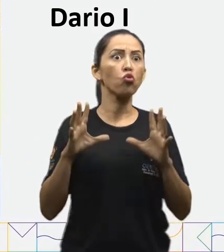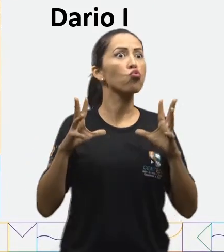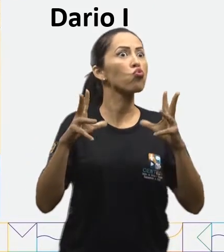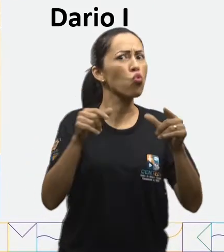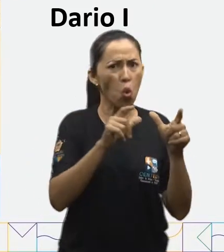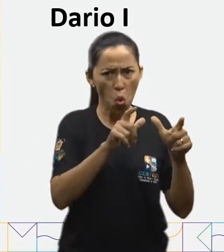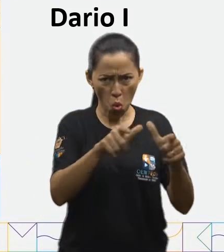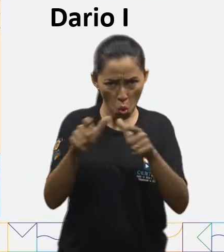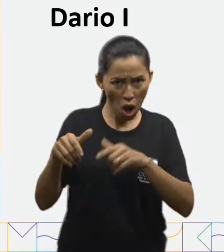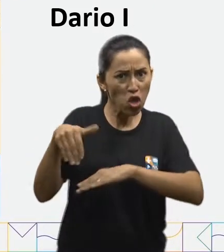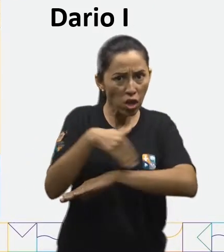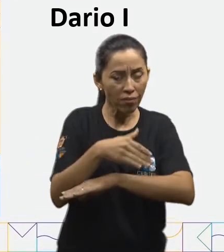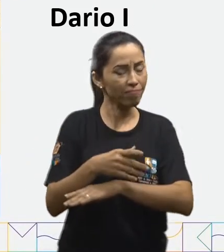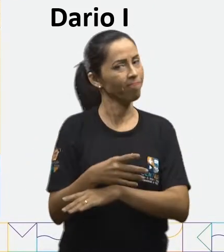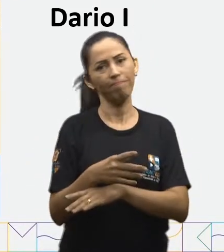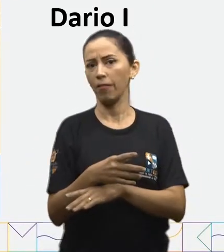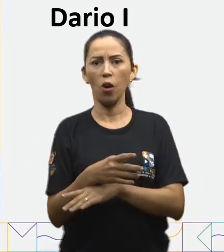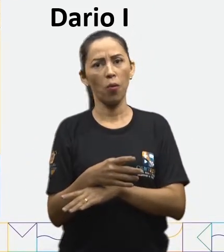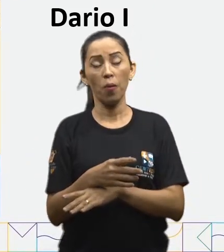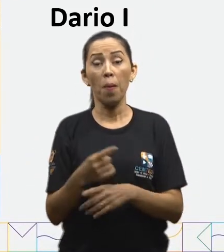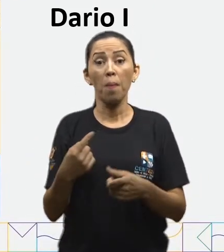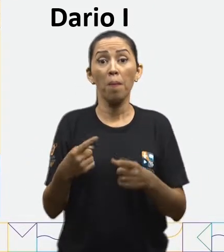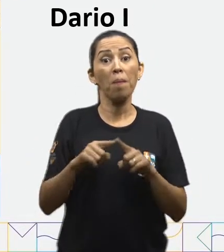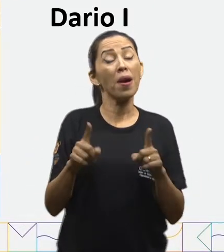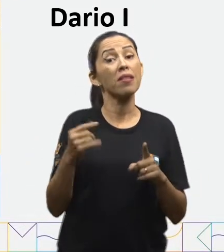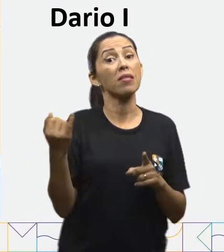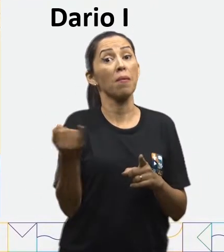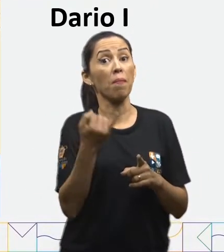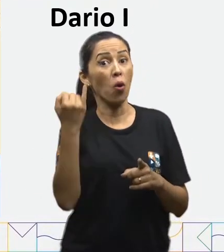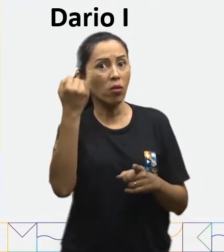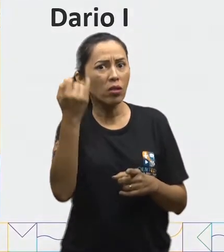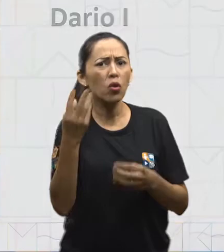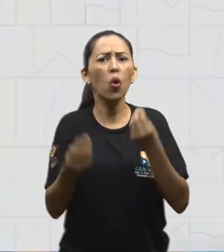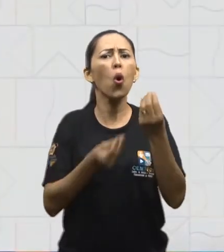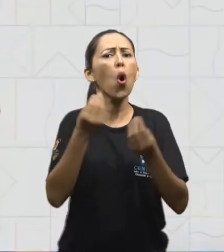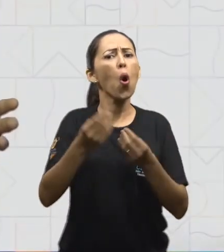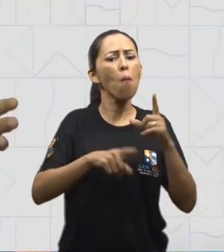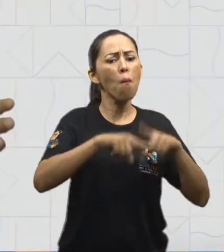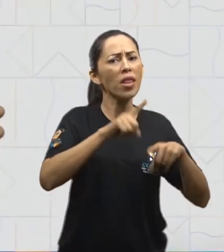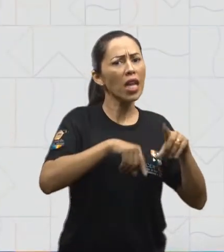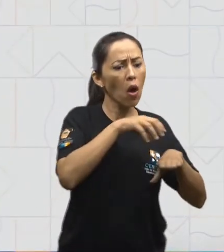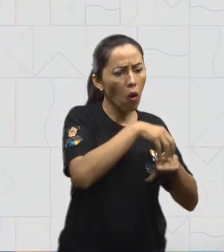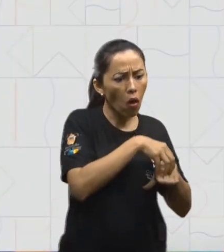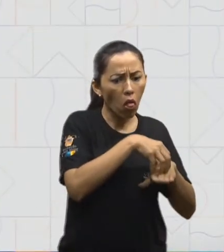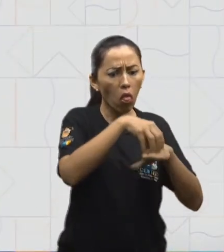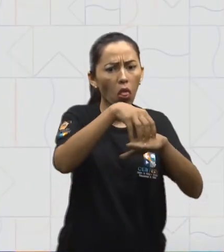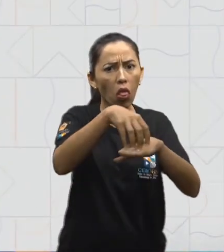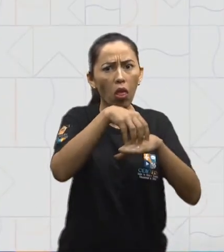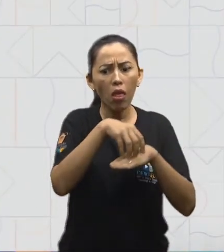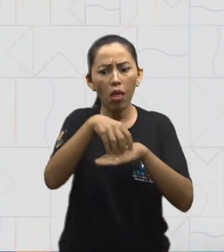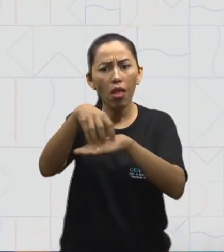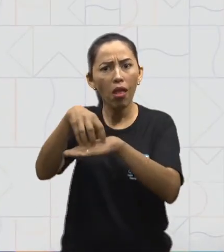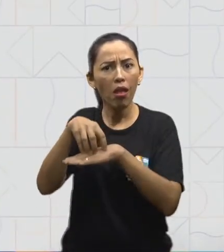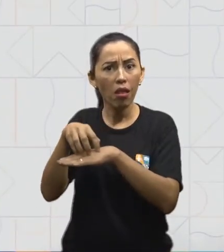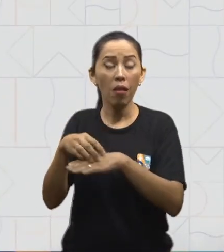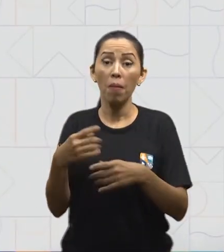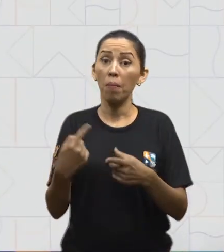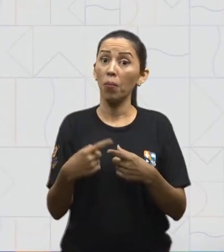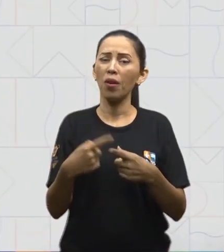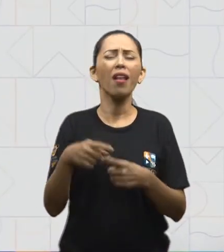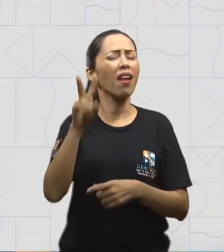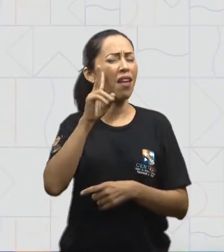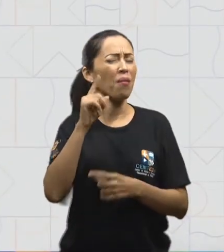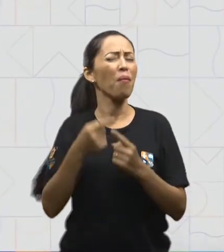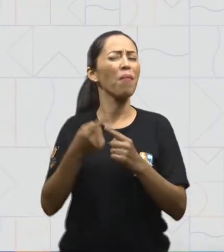mais, é importante lembrar de como elas eram carregadas, as cargas. Antigamente, o próprio homem, quando era